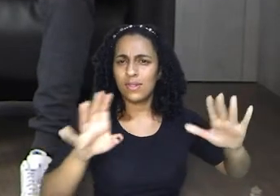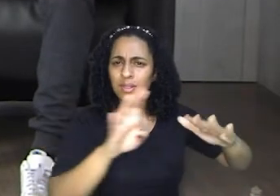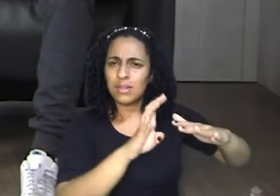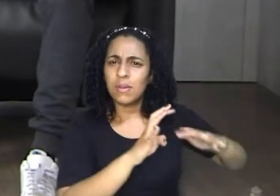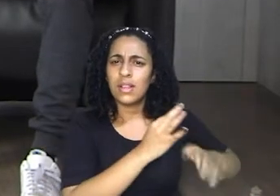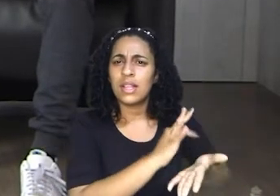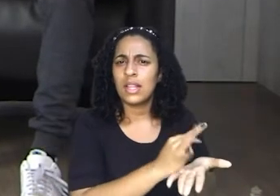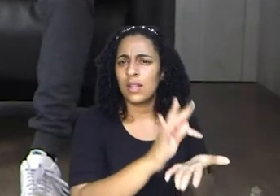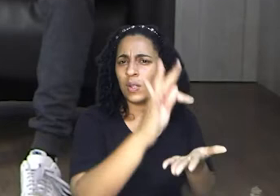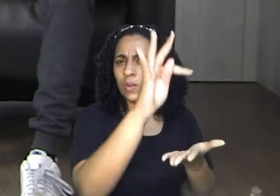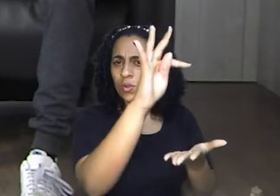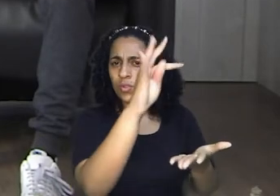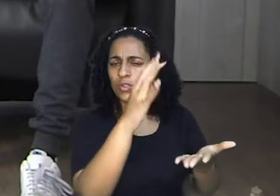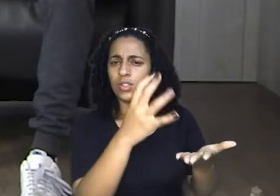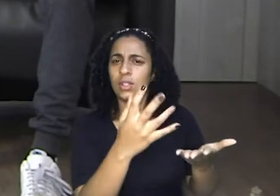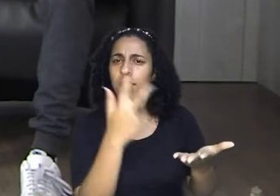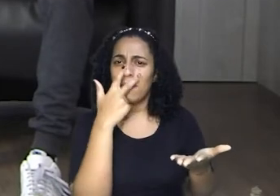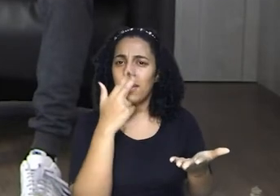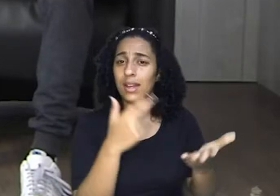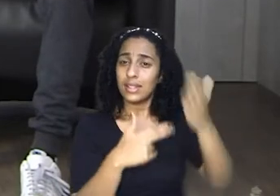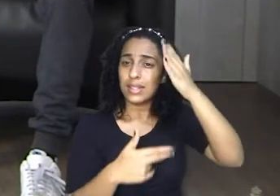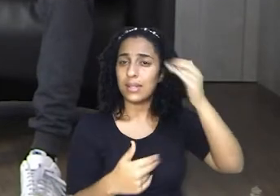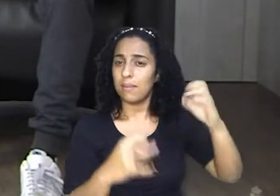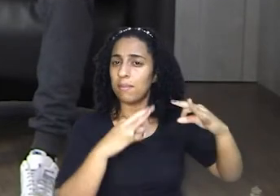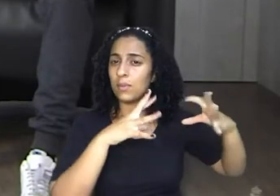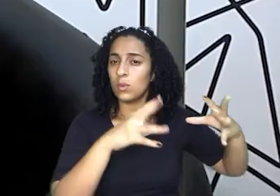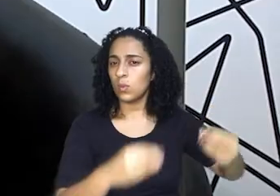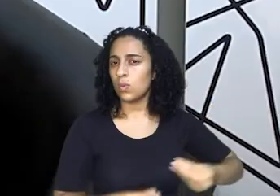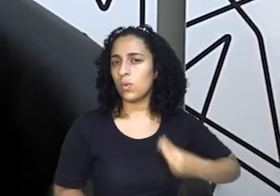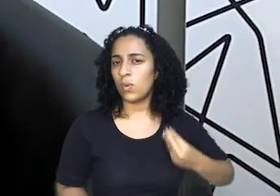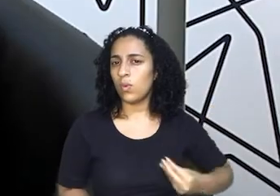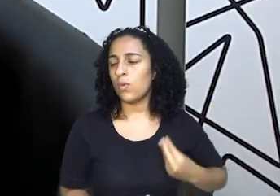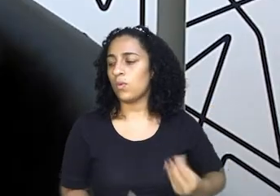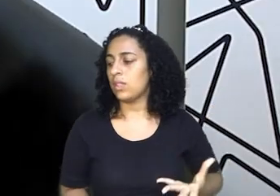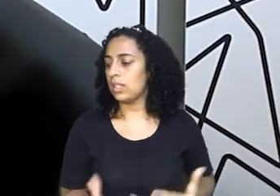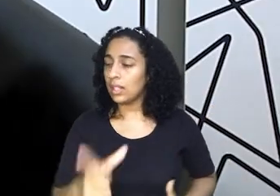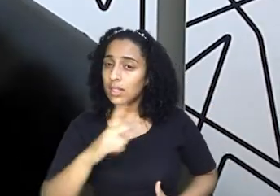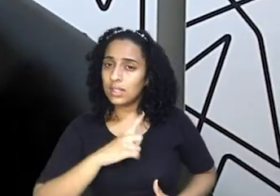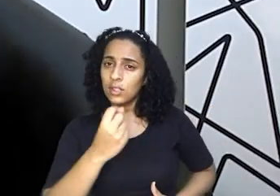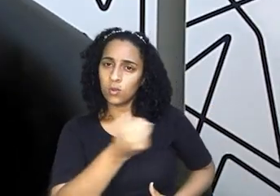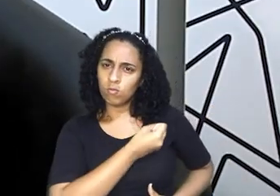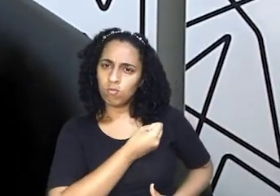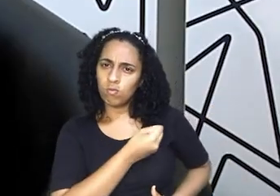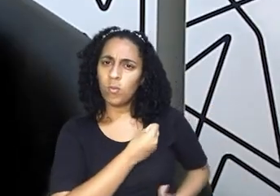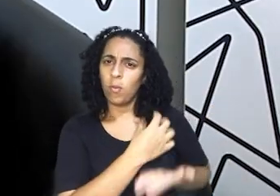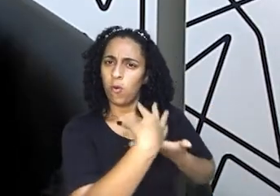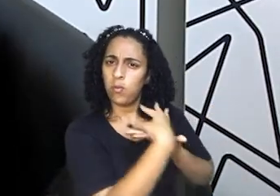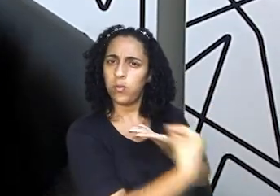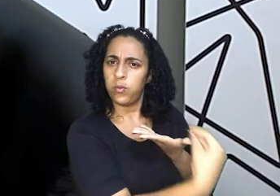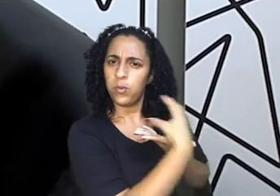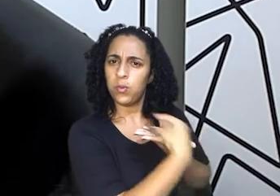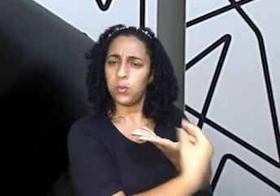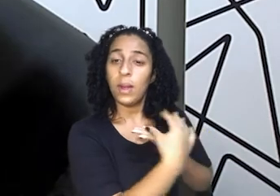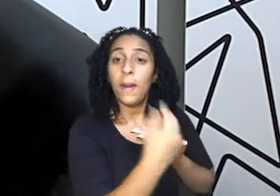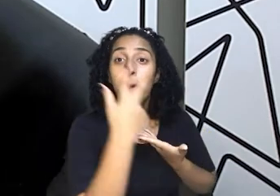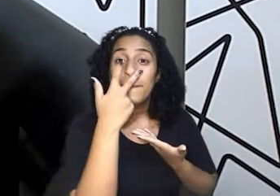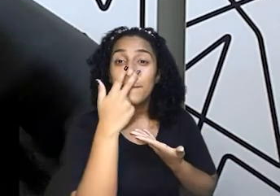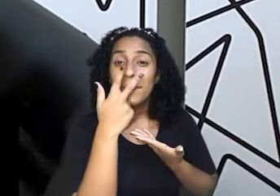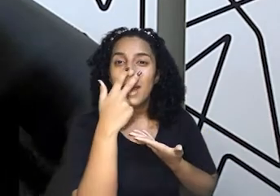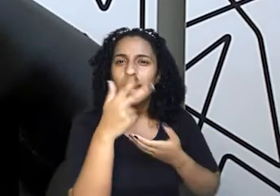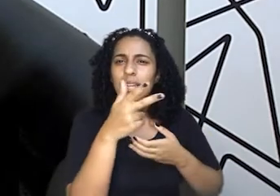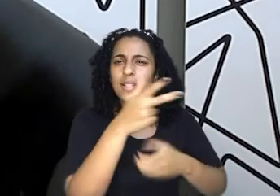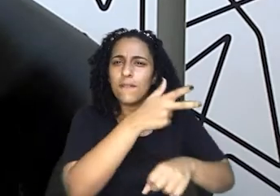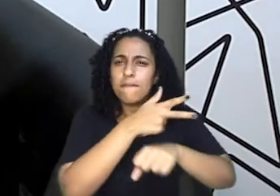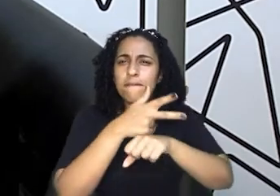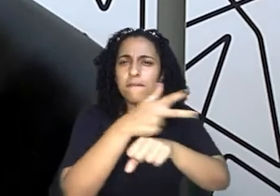dessas grandes companhias de tecnologia nós temos Então os nossos dados perfilados nós somos filmados